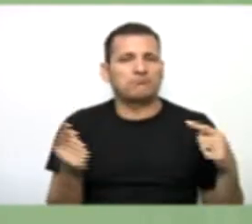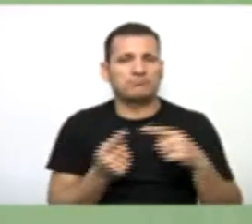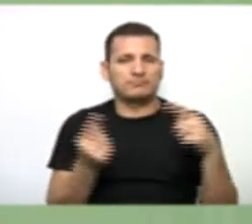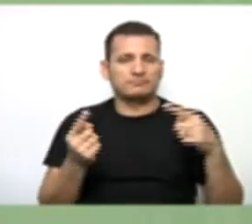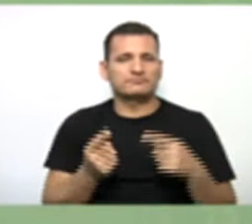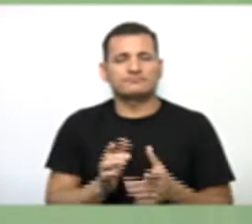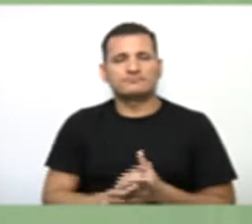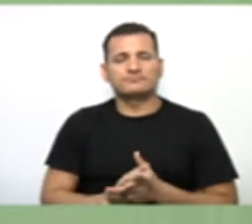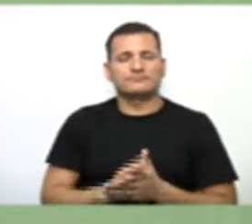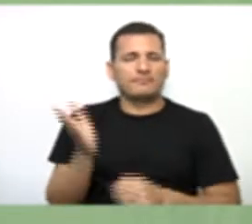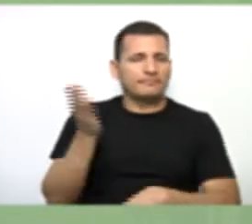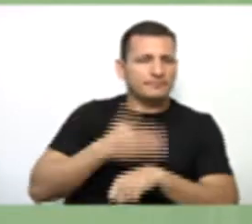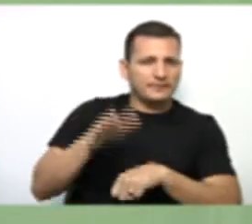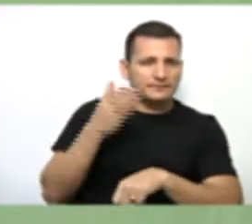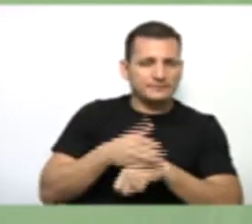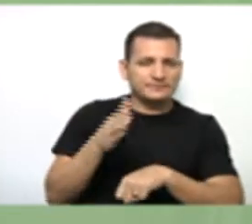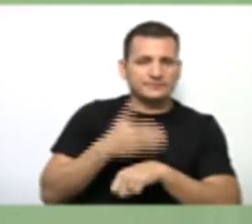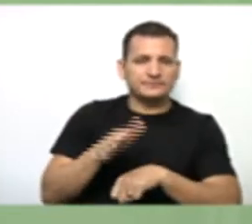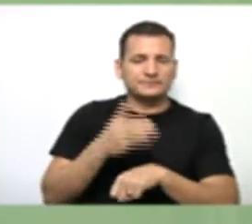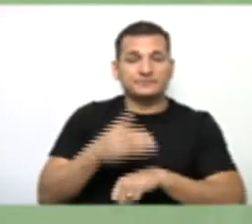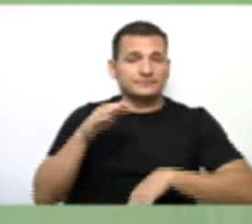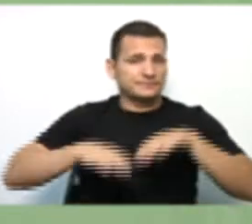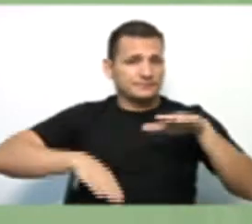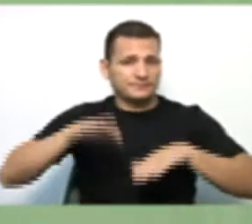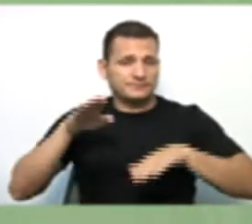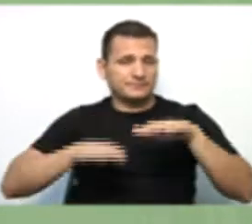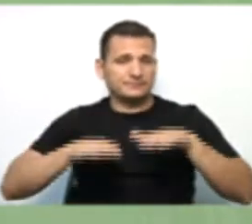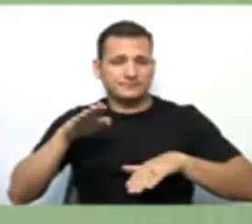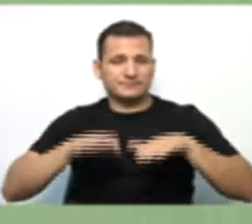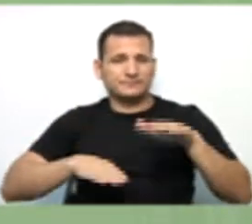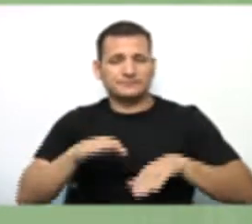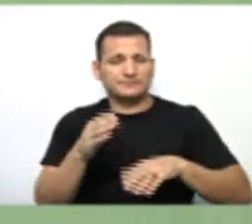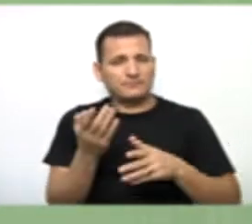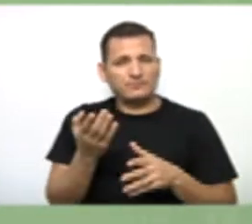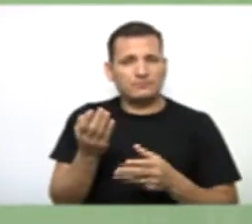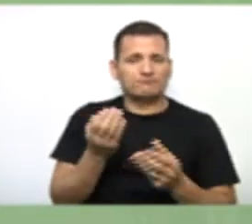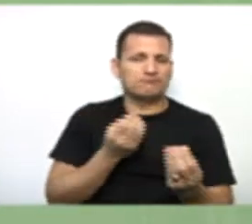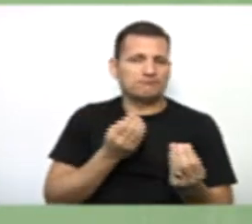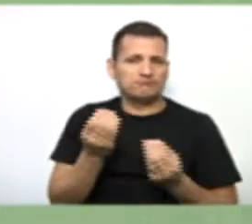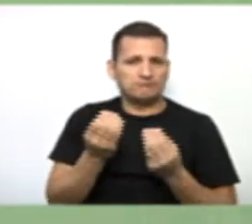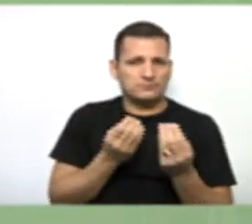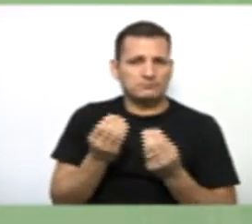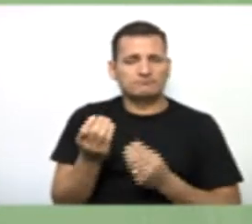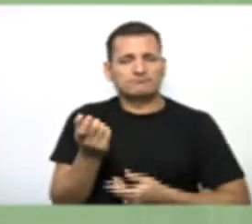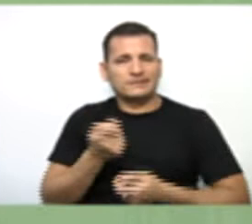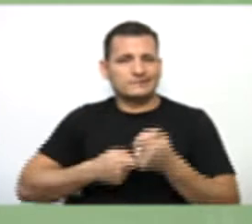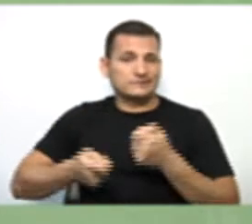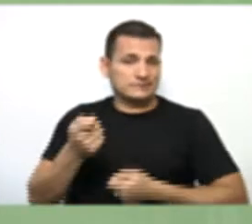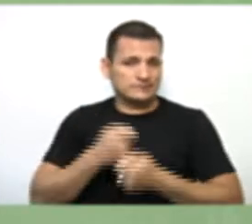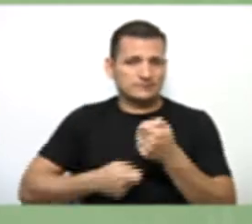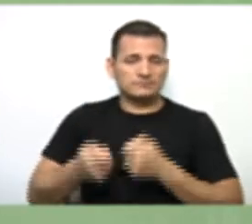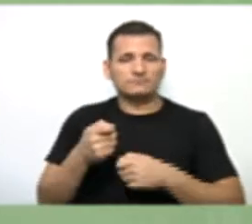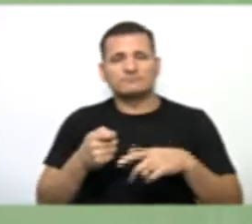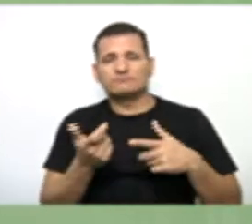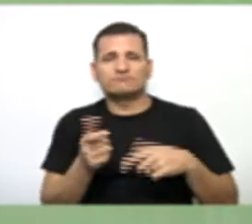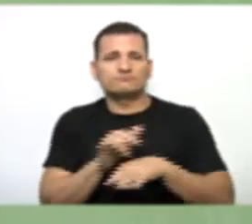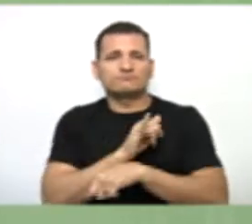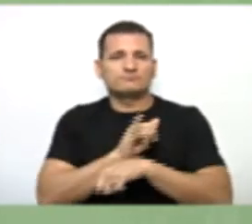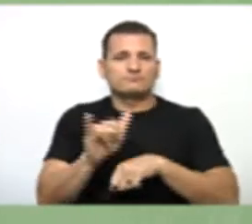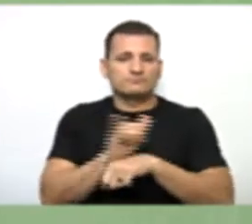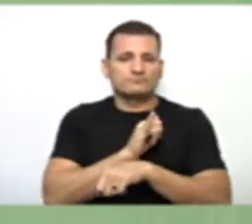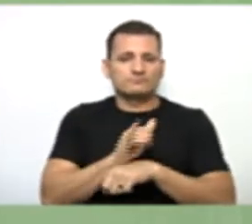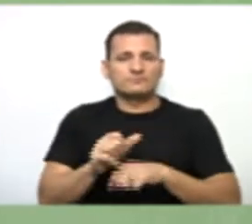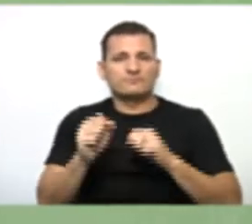e colocar em prática, dependendo de como a negociação se desenrola, as técnicas